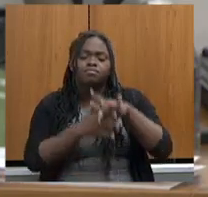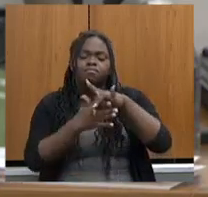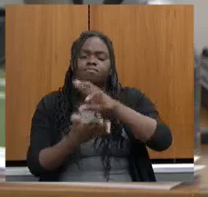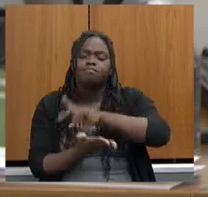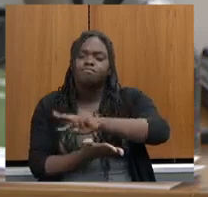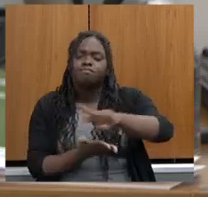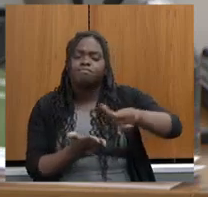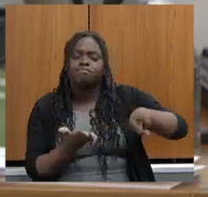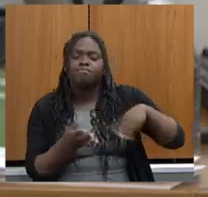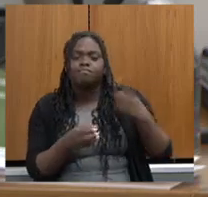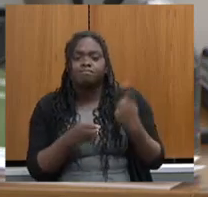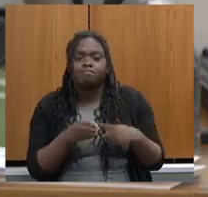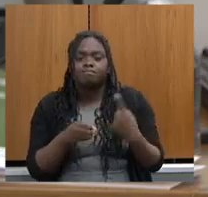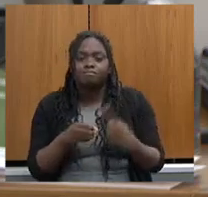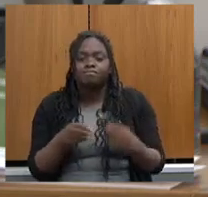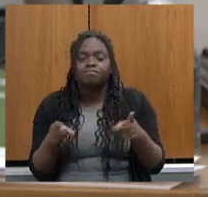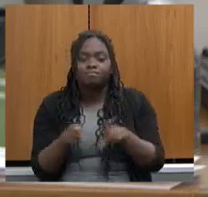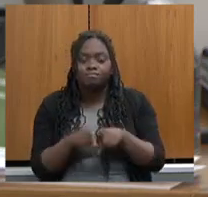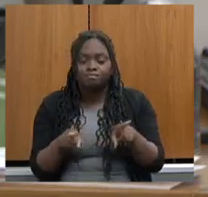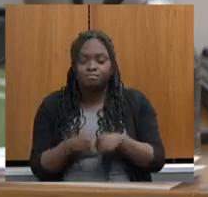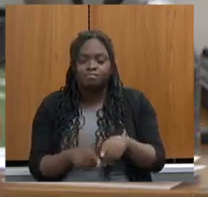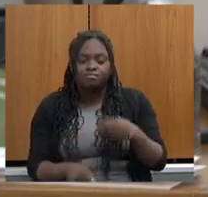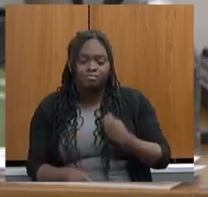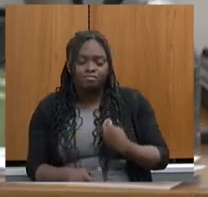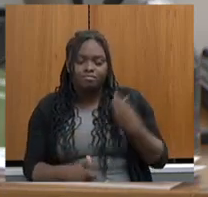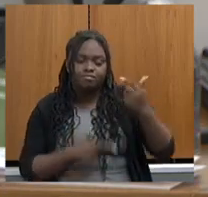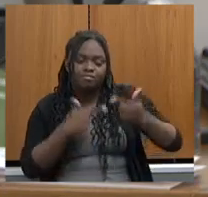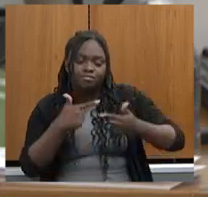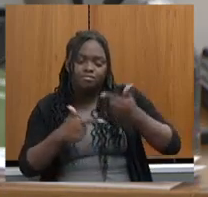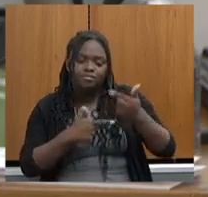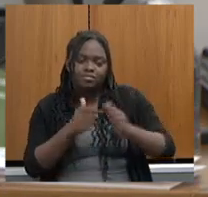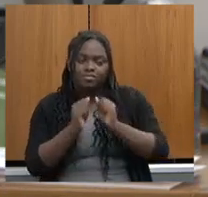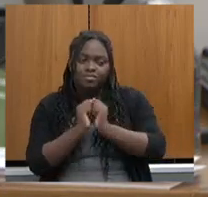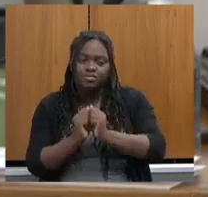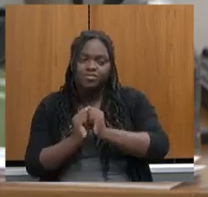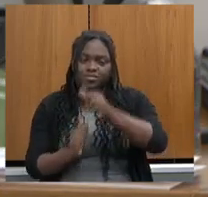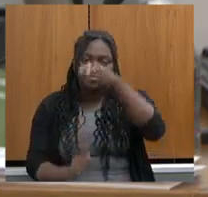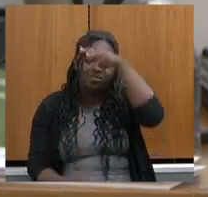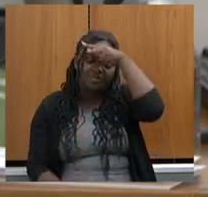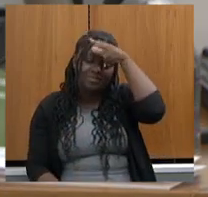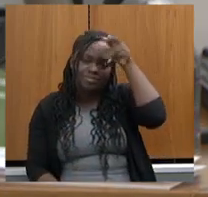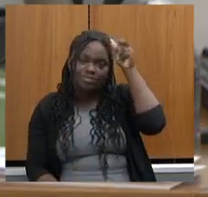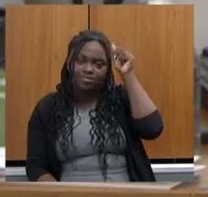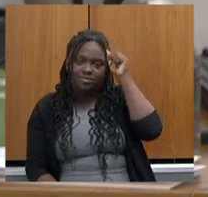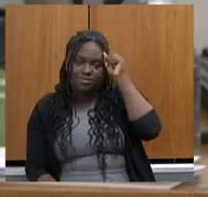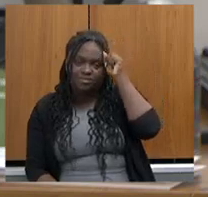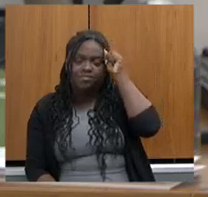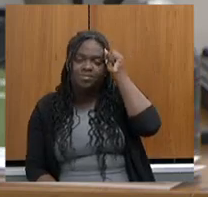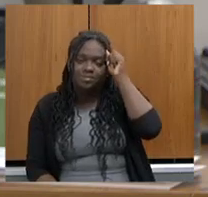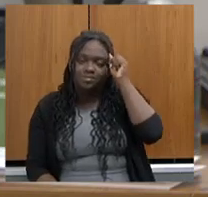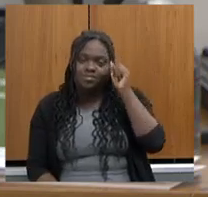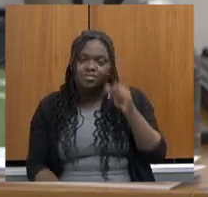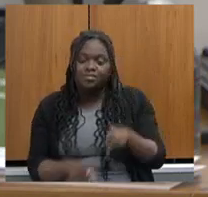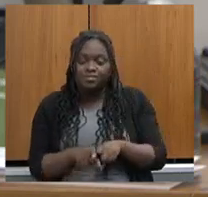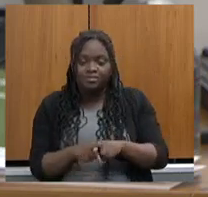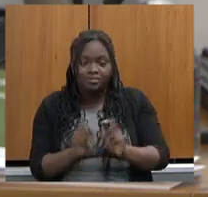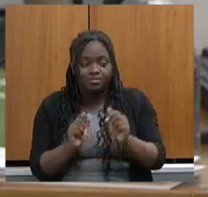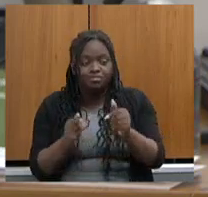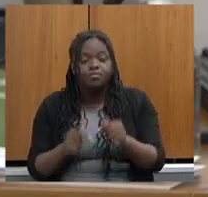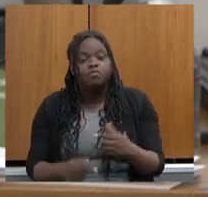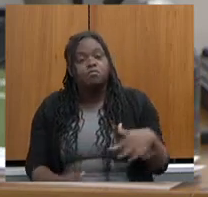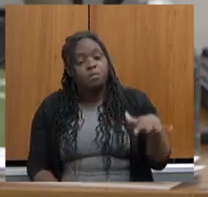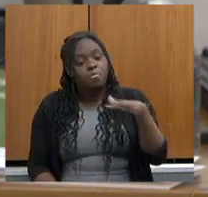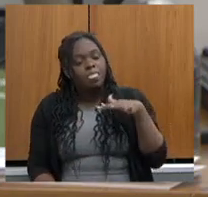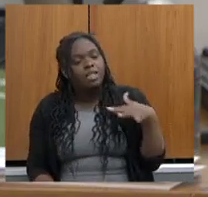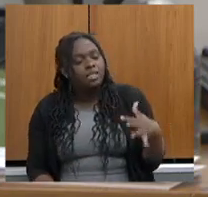né que também a participativamente junto com a prefeitura para esta também ou seja nossa região